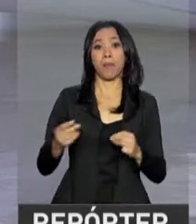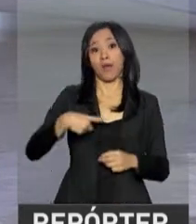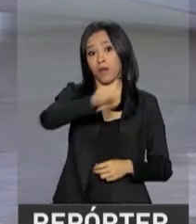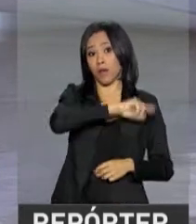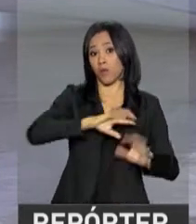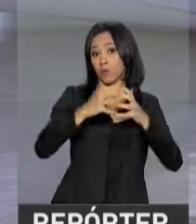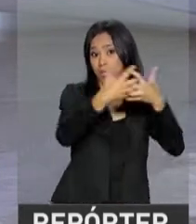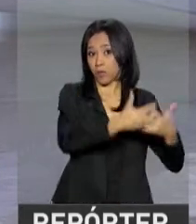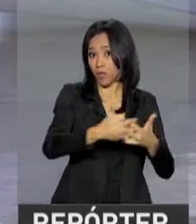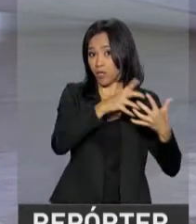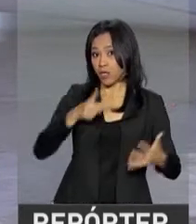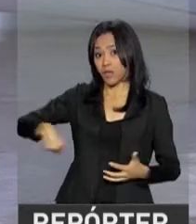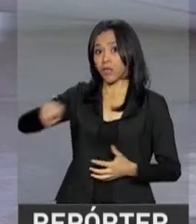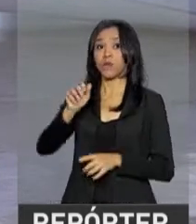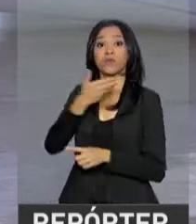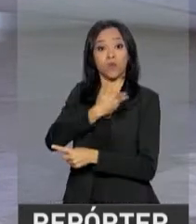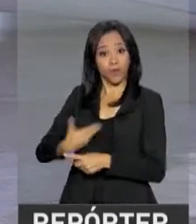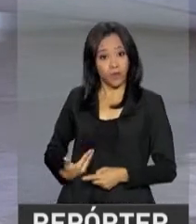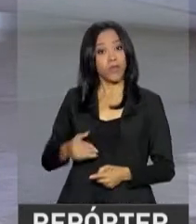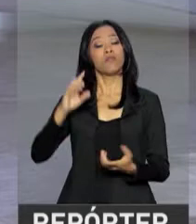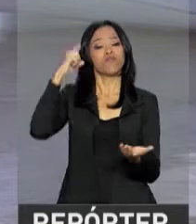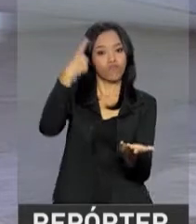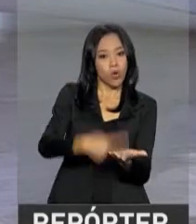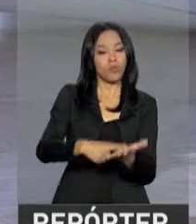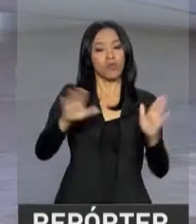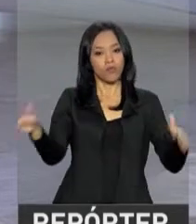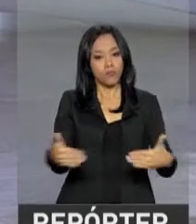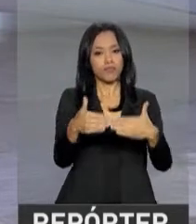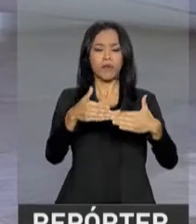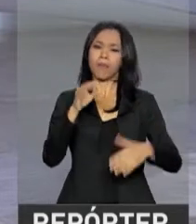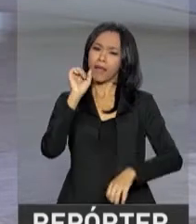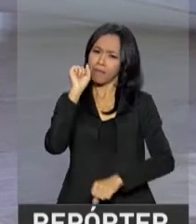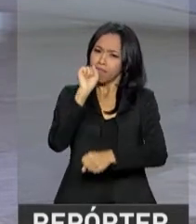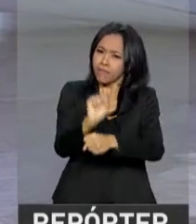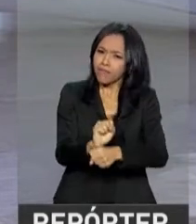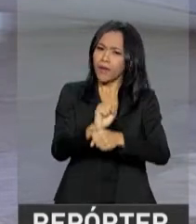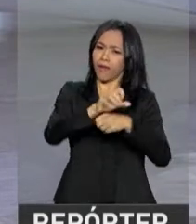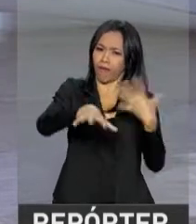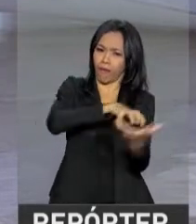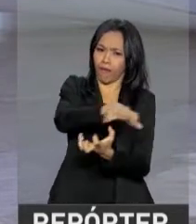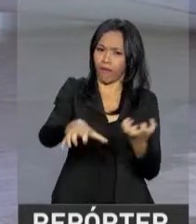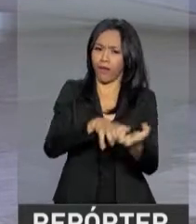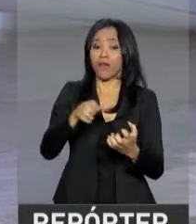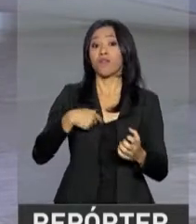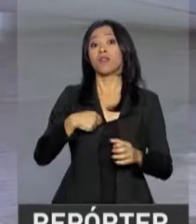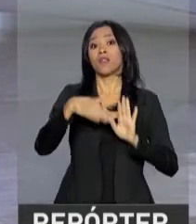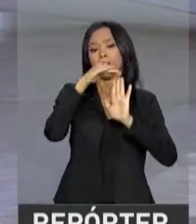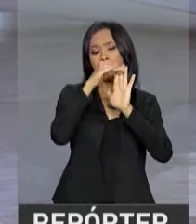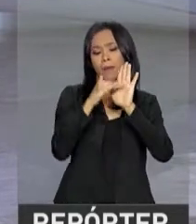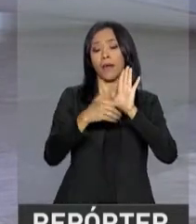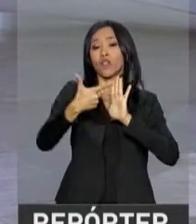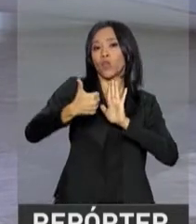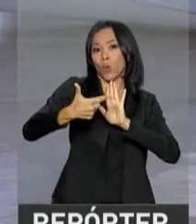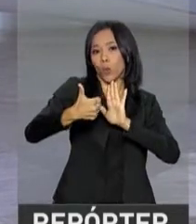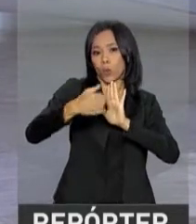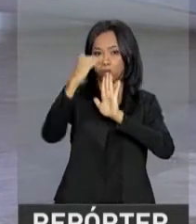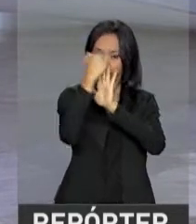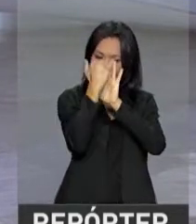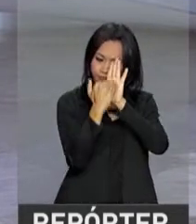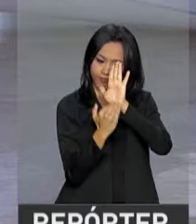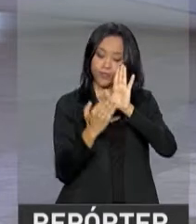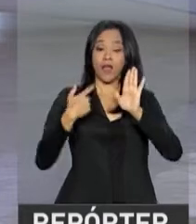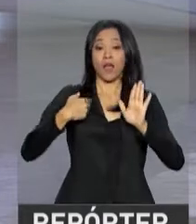anunciou um acordo com a categoria para suspender a paralisação. O acordo tem 12 itens. A nossa equipe acompanhou todas